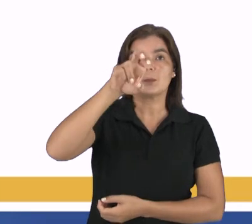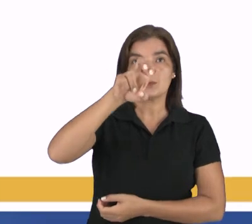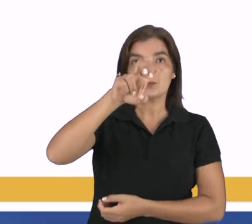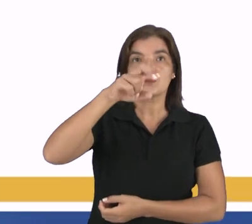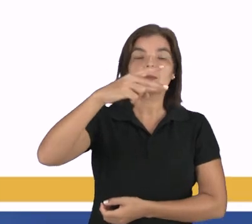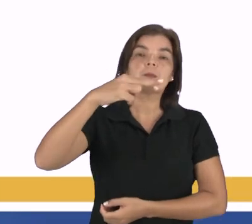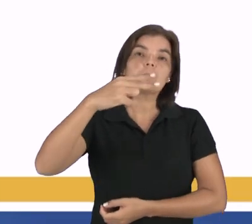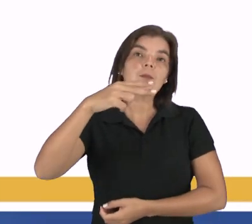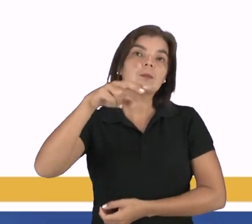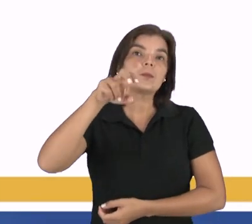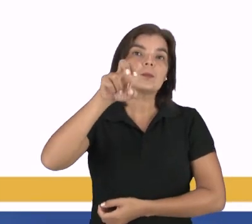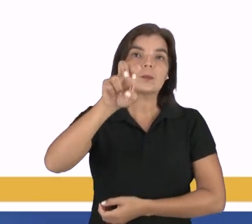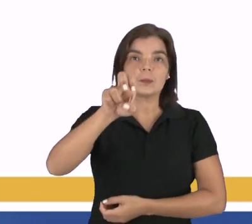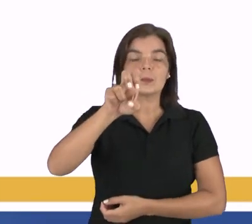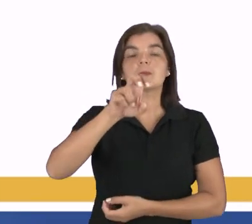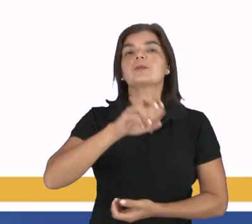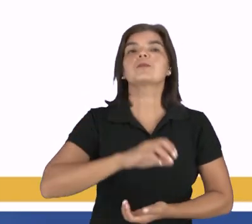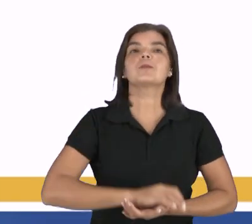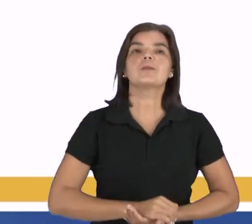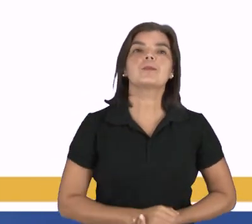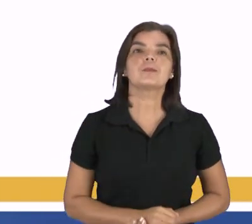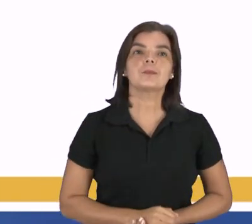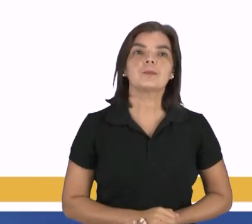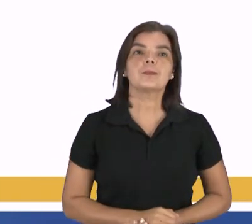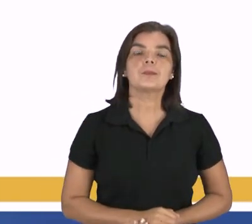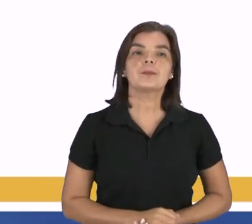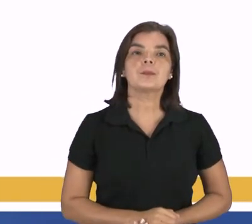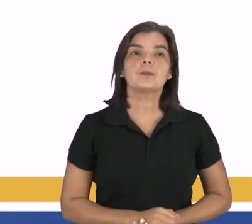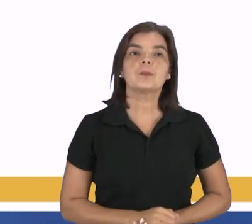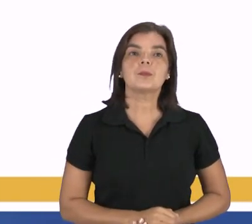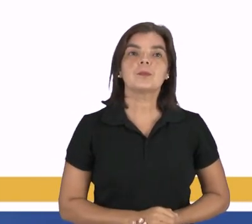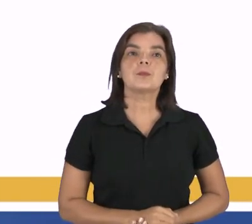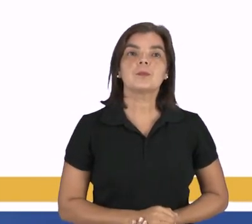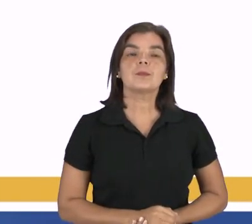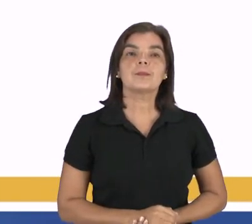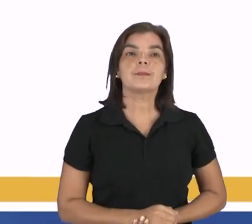na base 3 é igual a 5. Tudo bem?